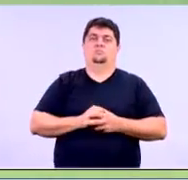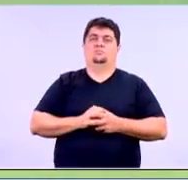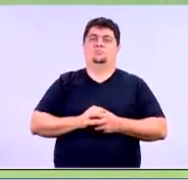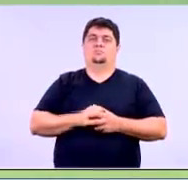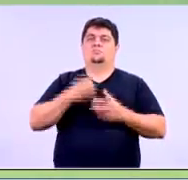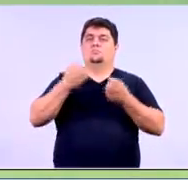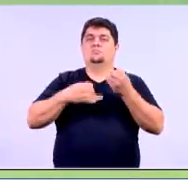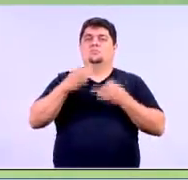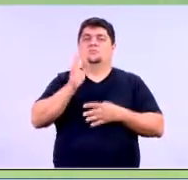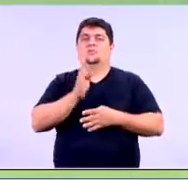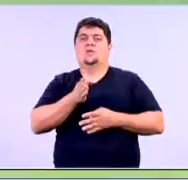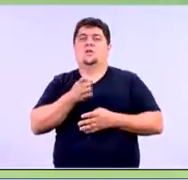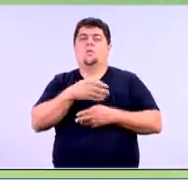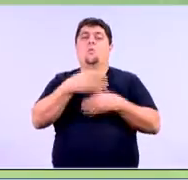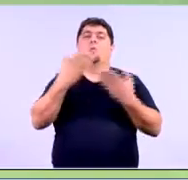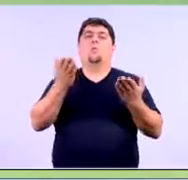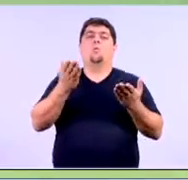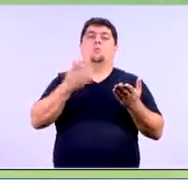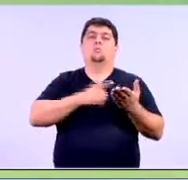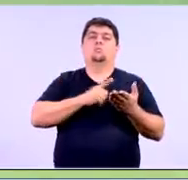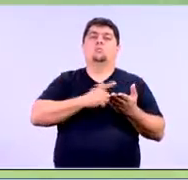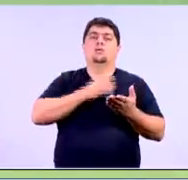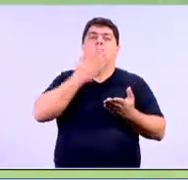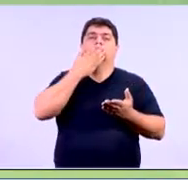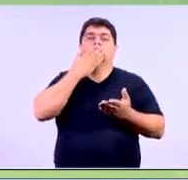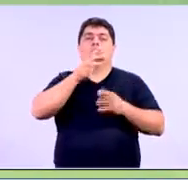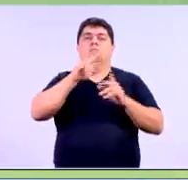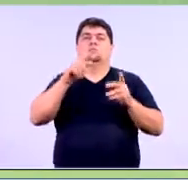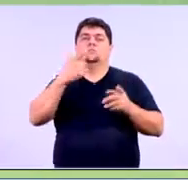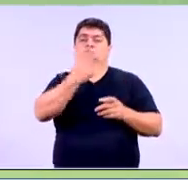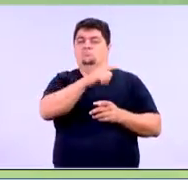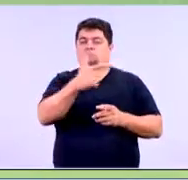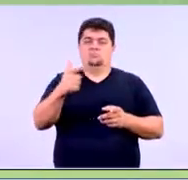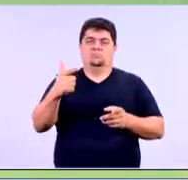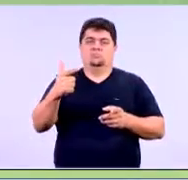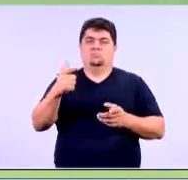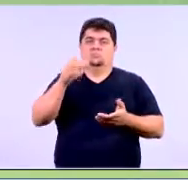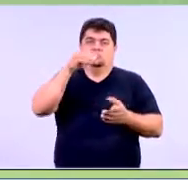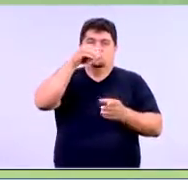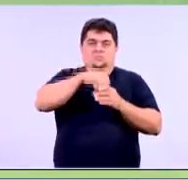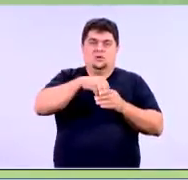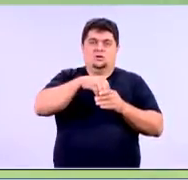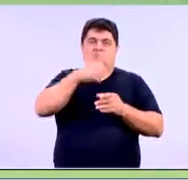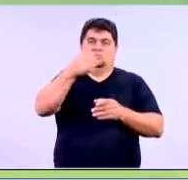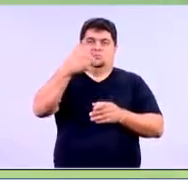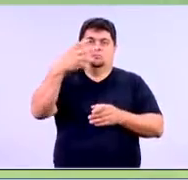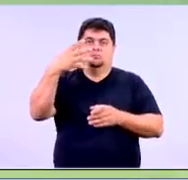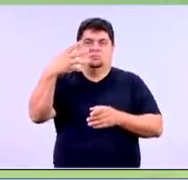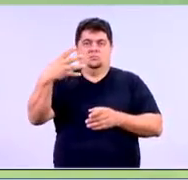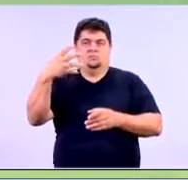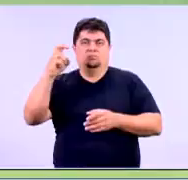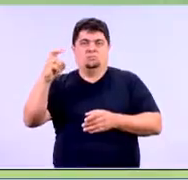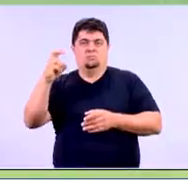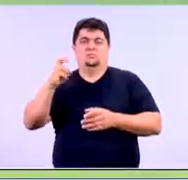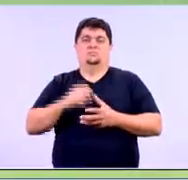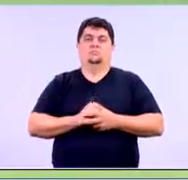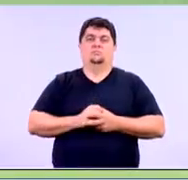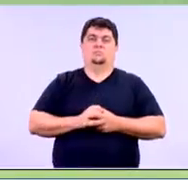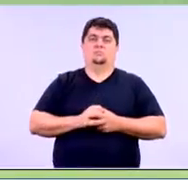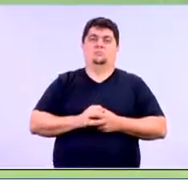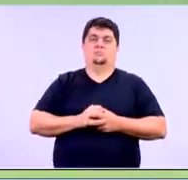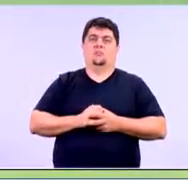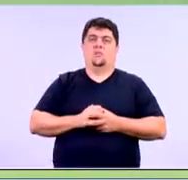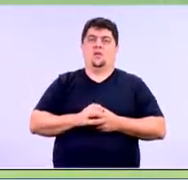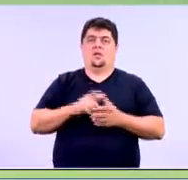citar. Quais dessas espécies tributárias não estão no artigo 145? Quem marcou